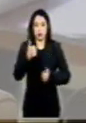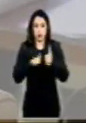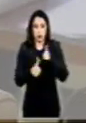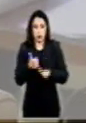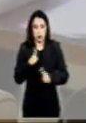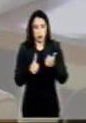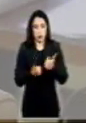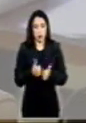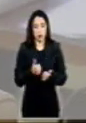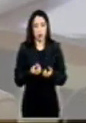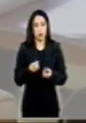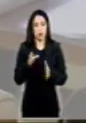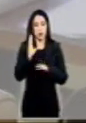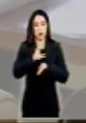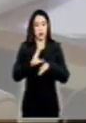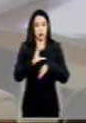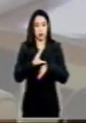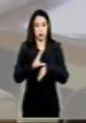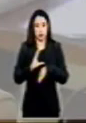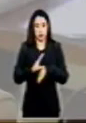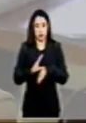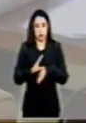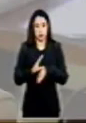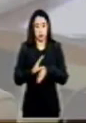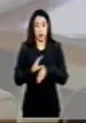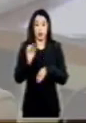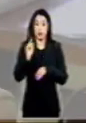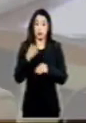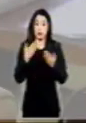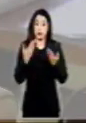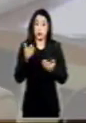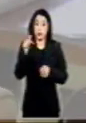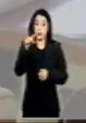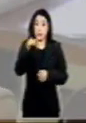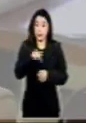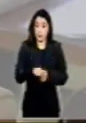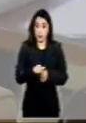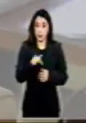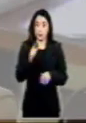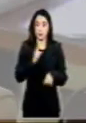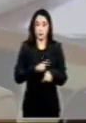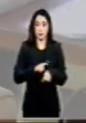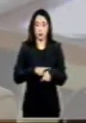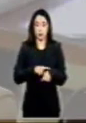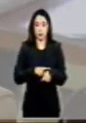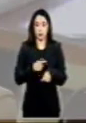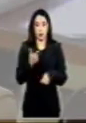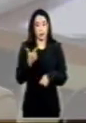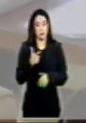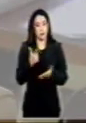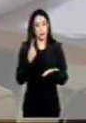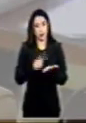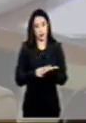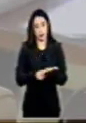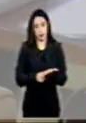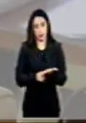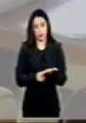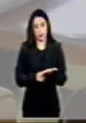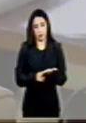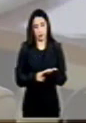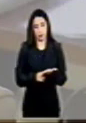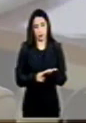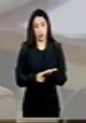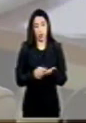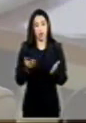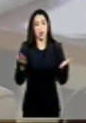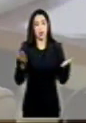na Constituição e, portanto, nesse ponto, não compromete a sua validade. Examino